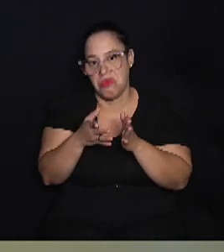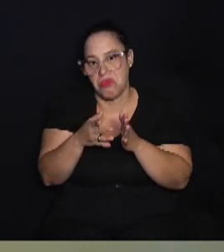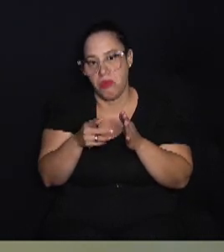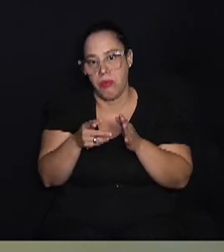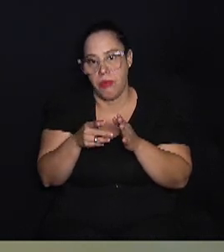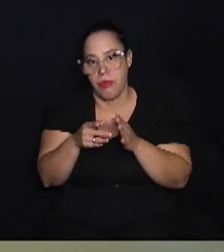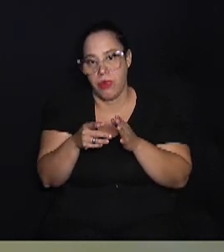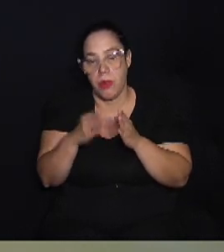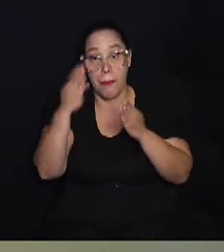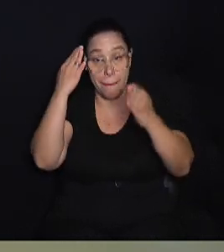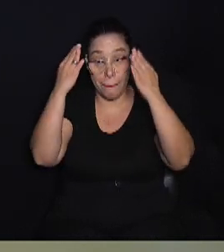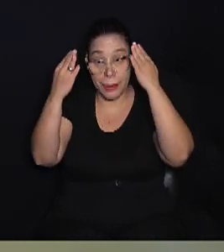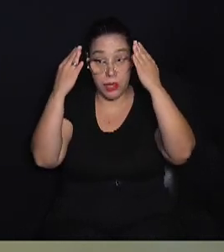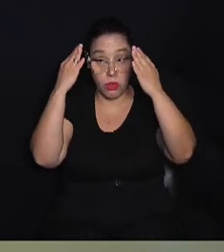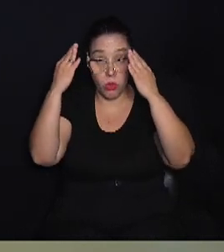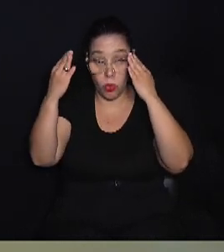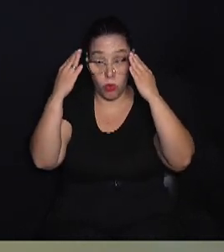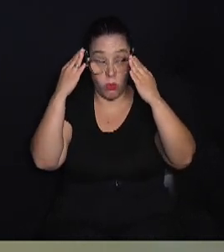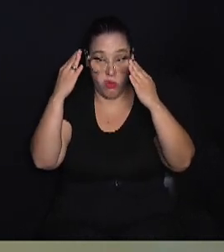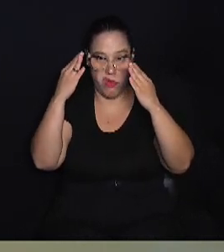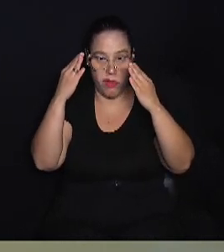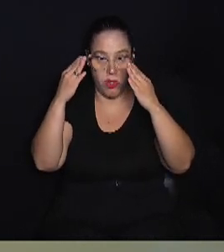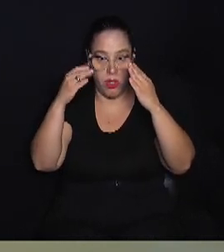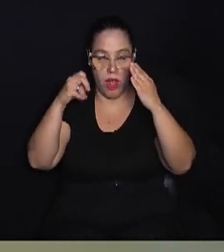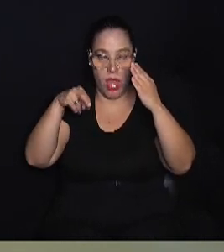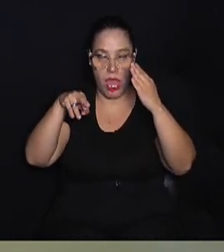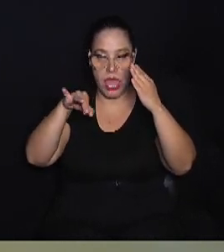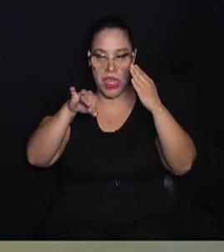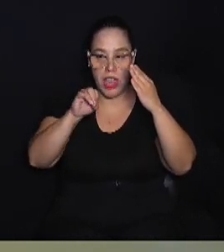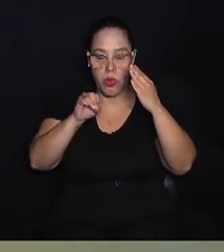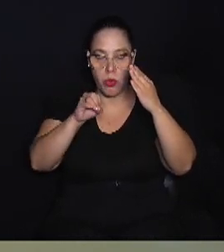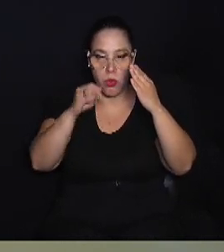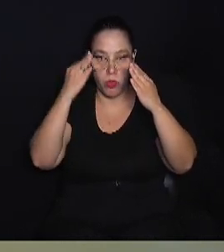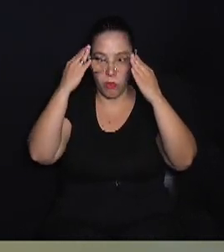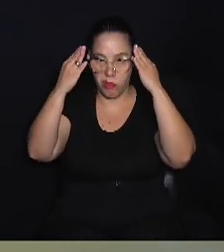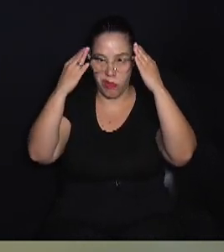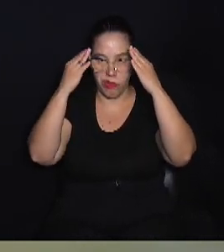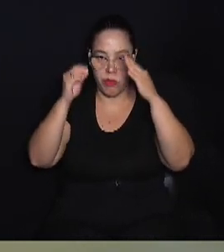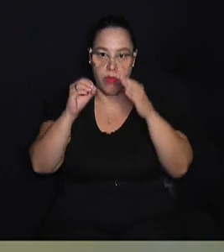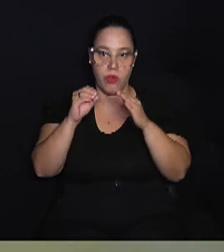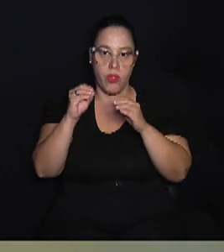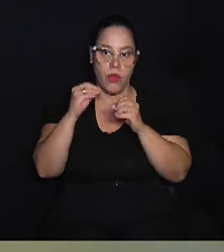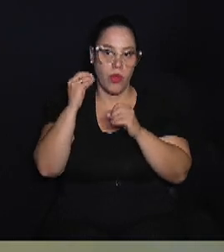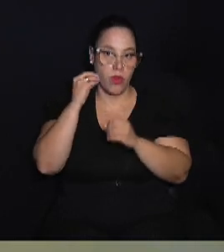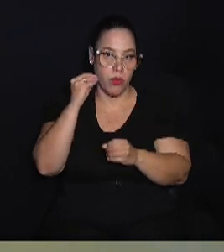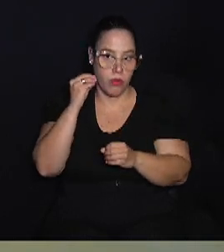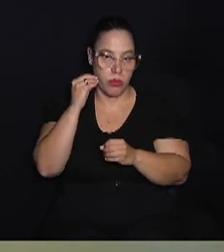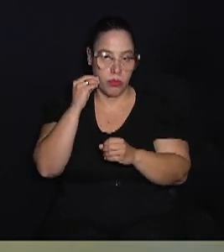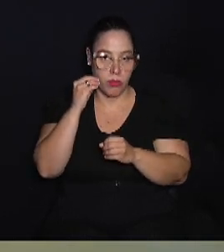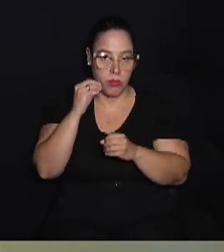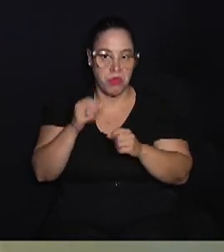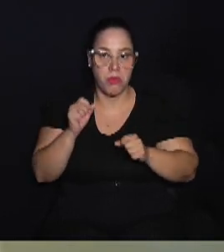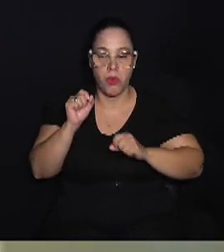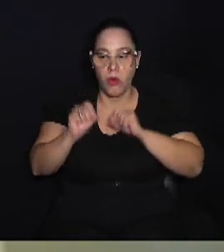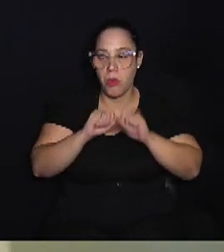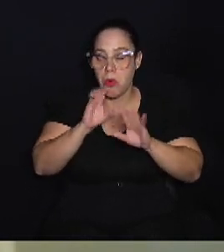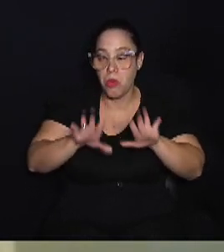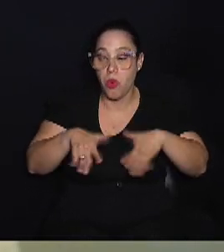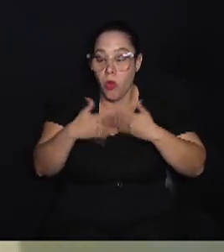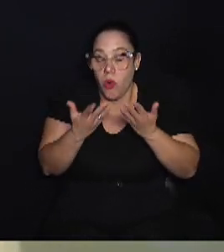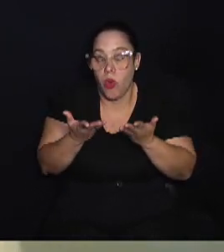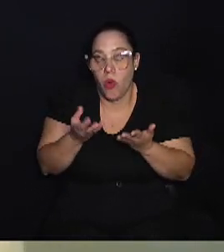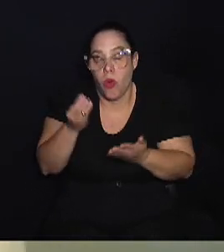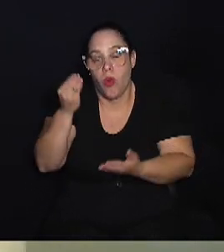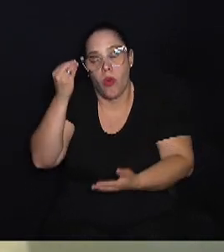profissionais, psicólogos, que são neuropsicólogos, que vão fazer um teste chamado neuropsicológico, que vai dar uma noção de como está a memória e